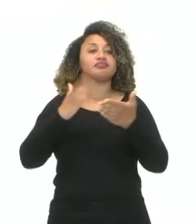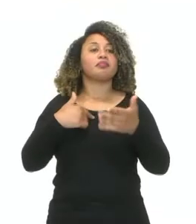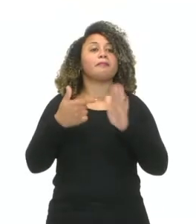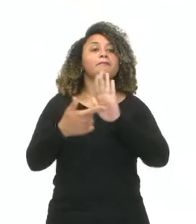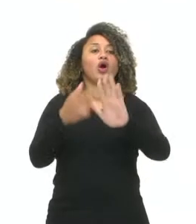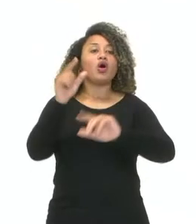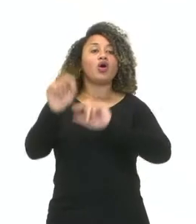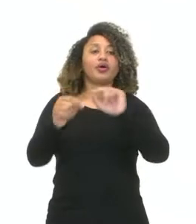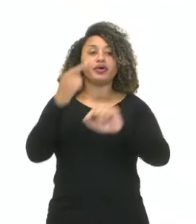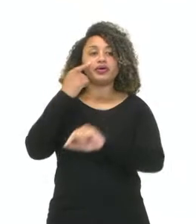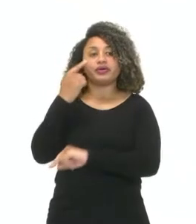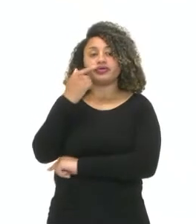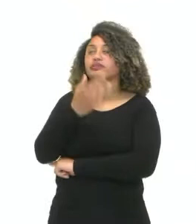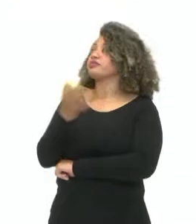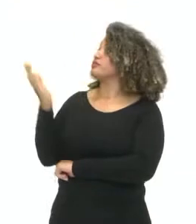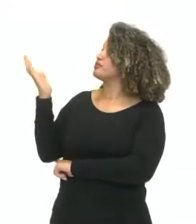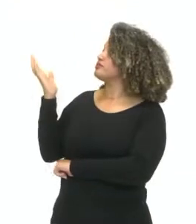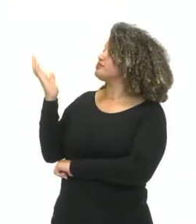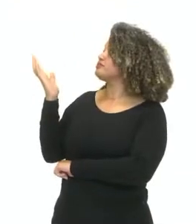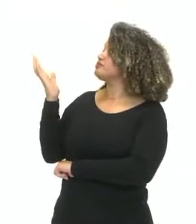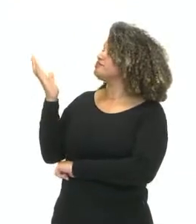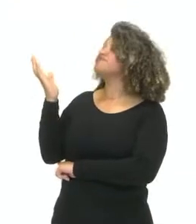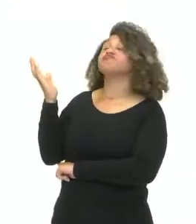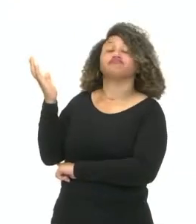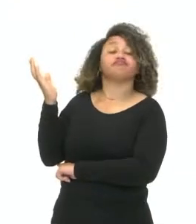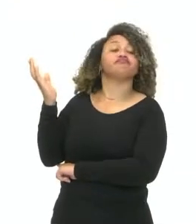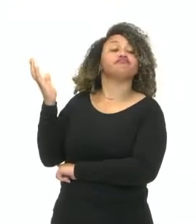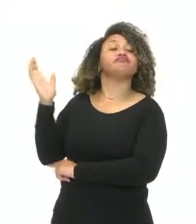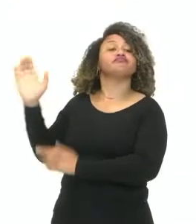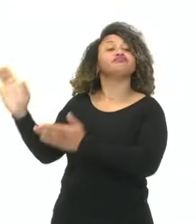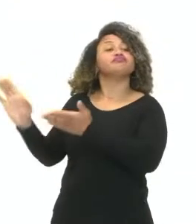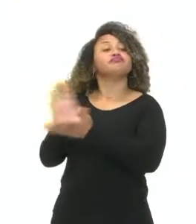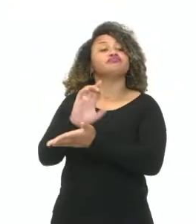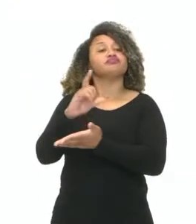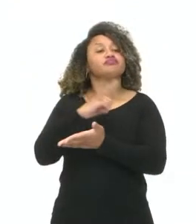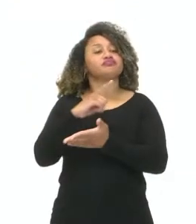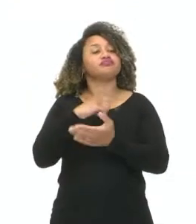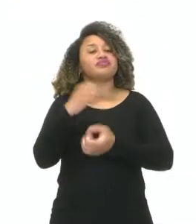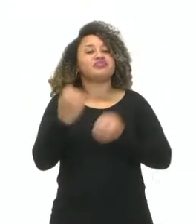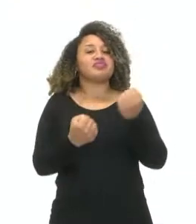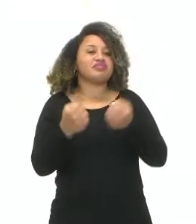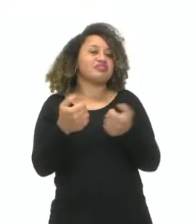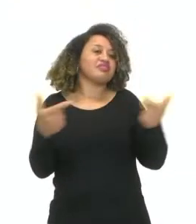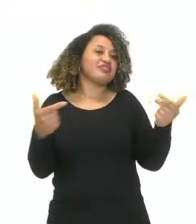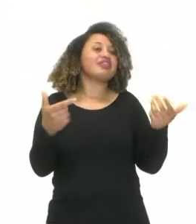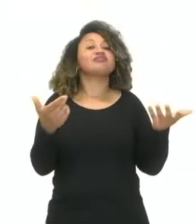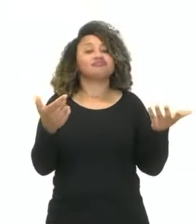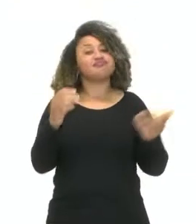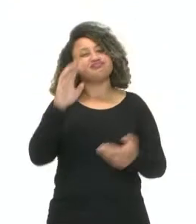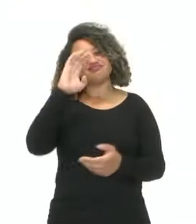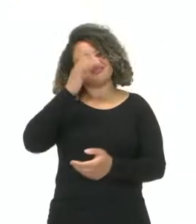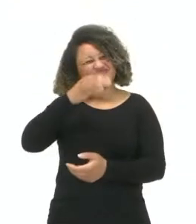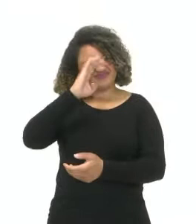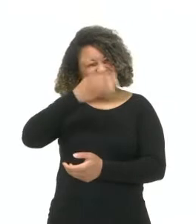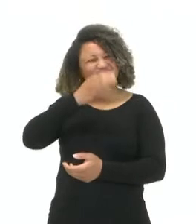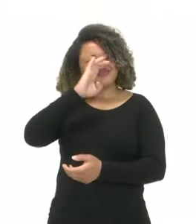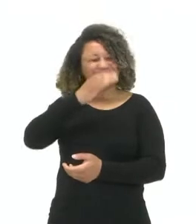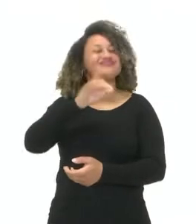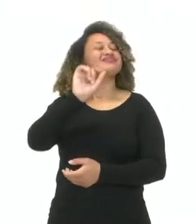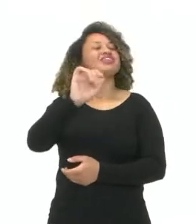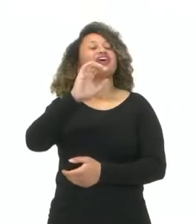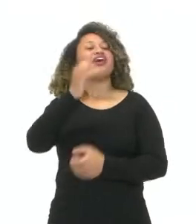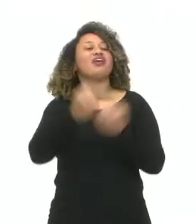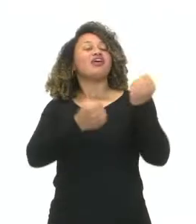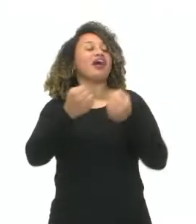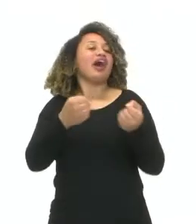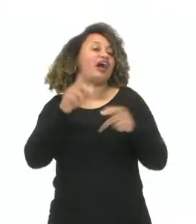pouco aí desses investimentos que chegaram na indústria automobilística. Os automóveis e o Fusca. O Fusca, um carro popular,